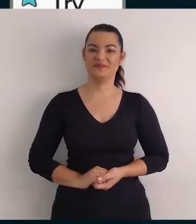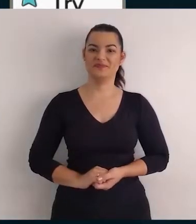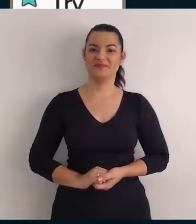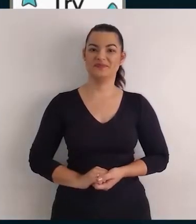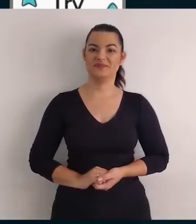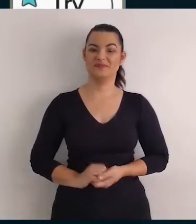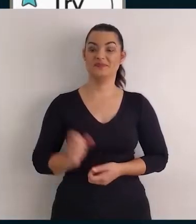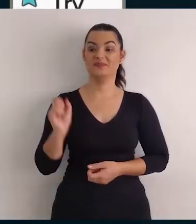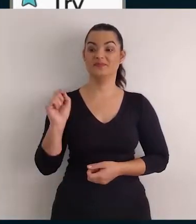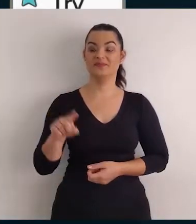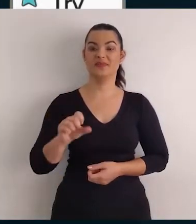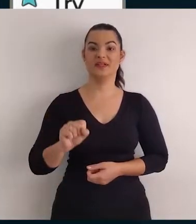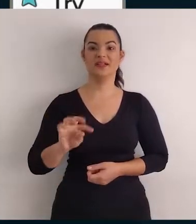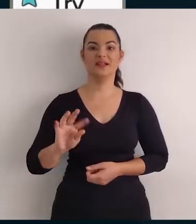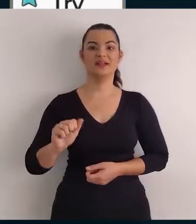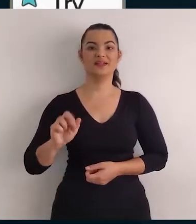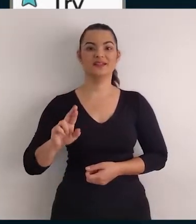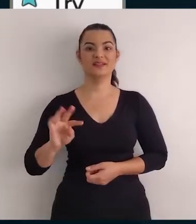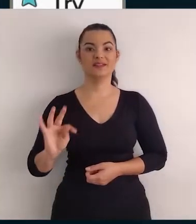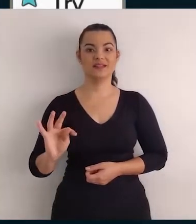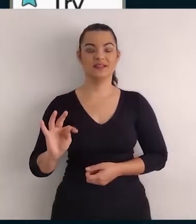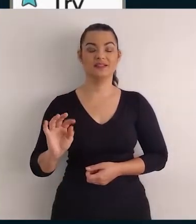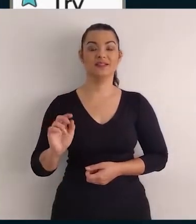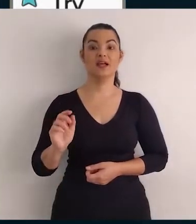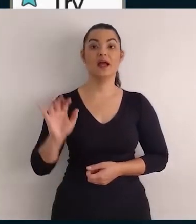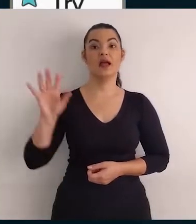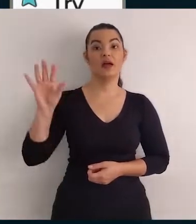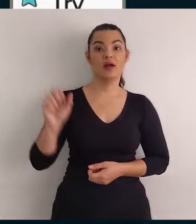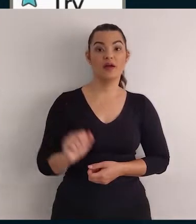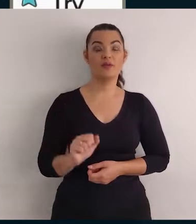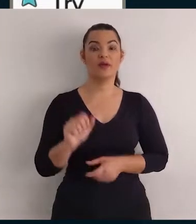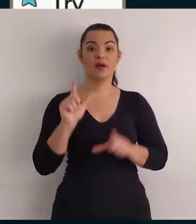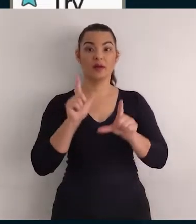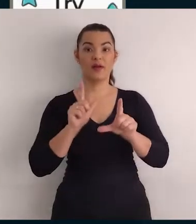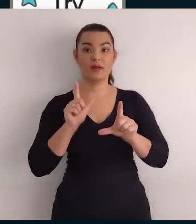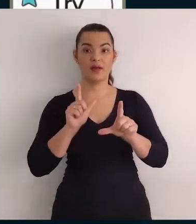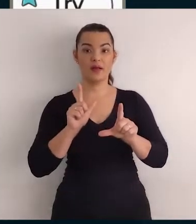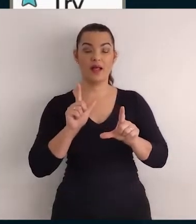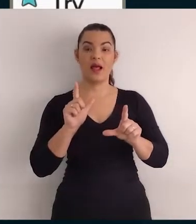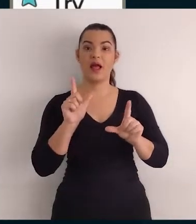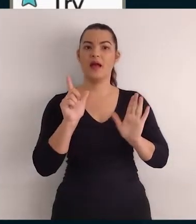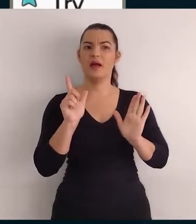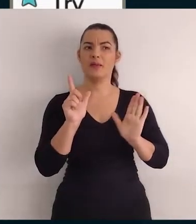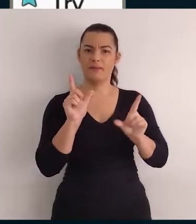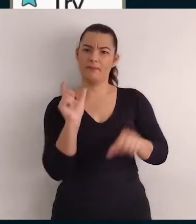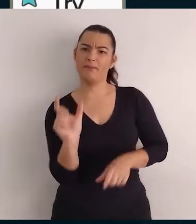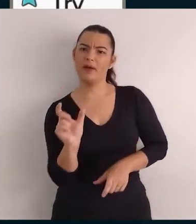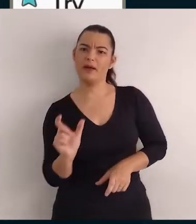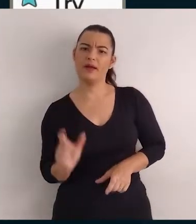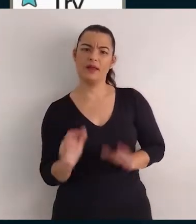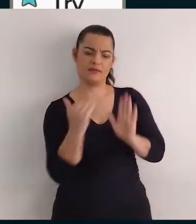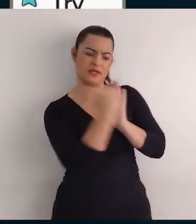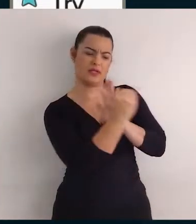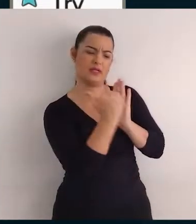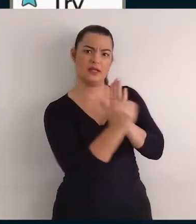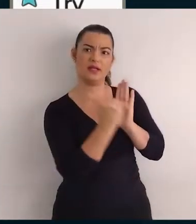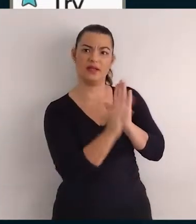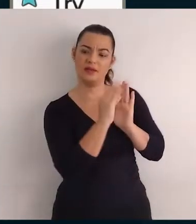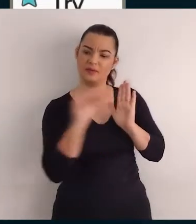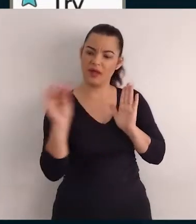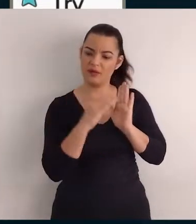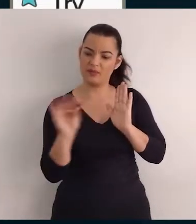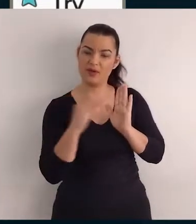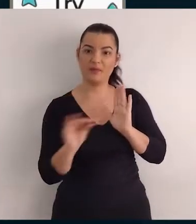Clica em Start e vamos escrever aquela lista de palavras que nós acabamos de fazer. Então, eu escrevi a palavra